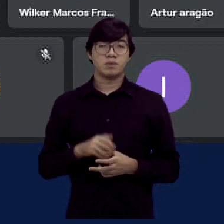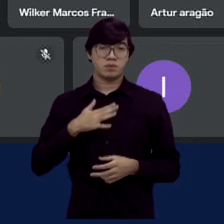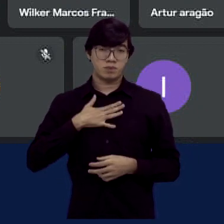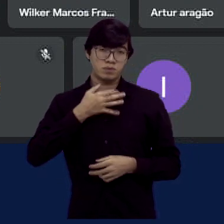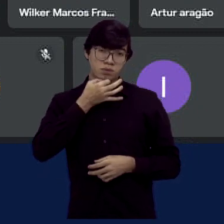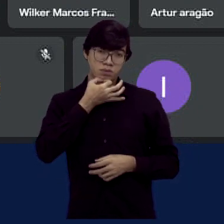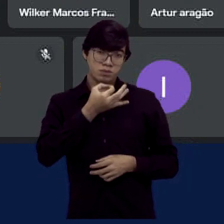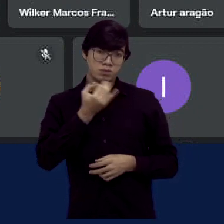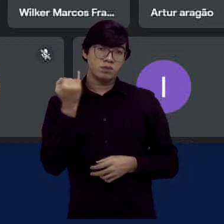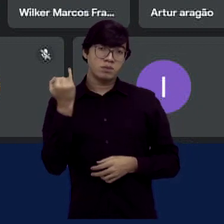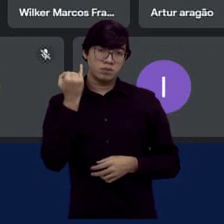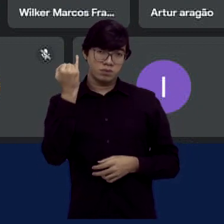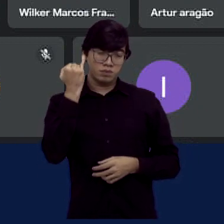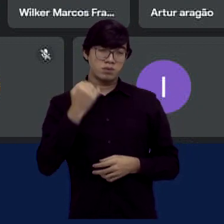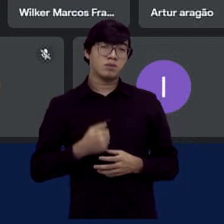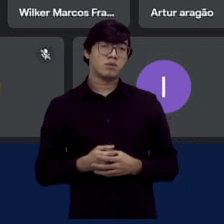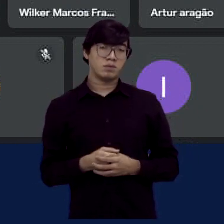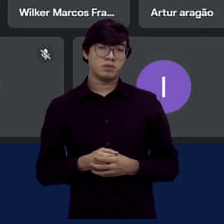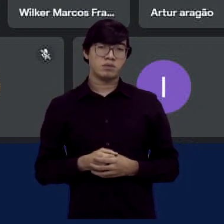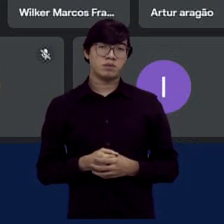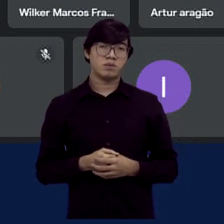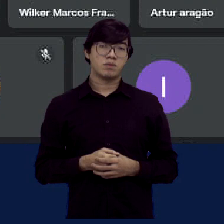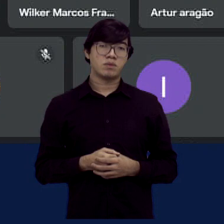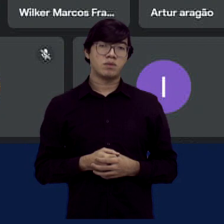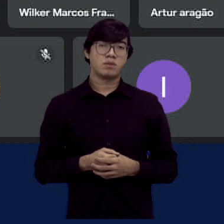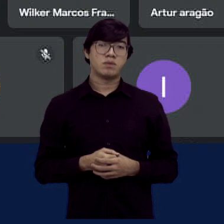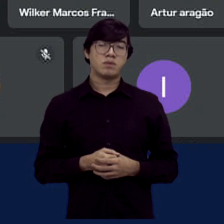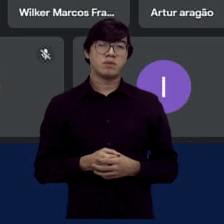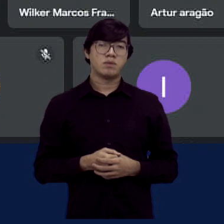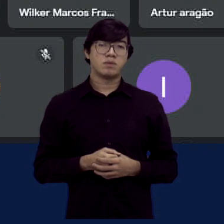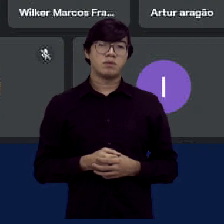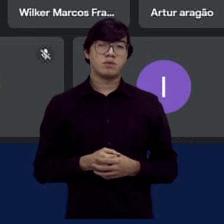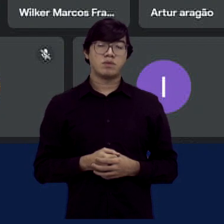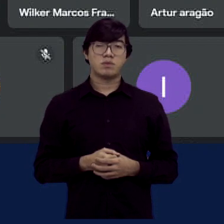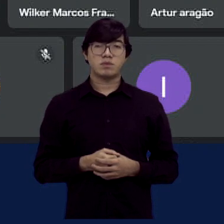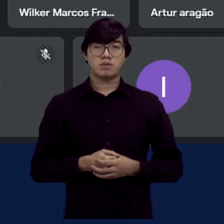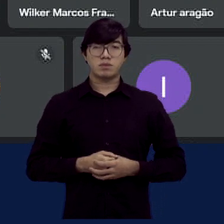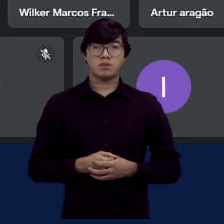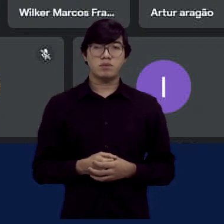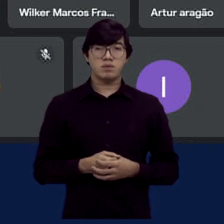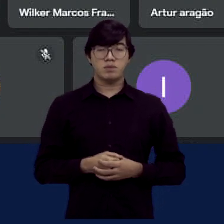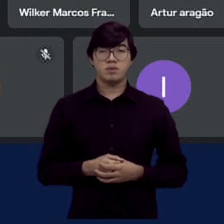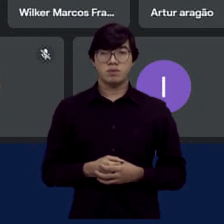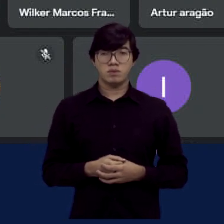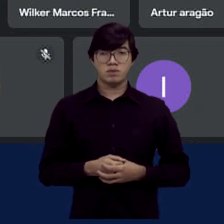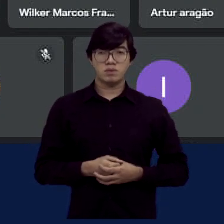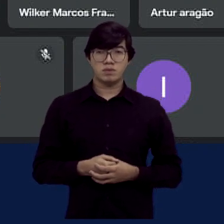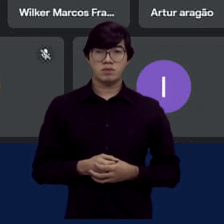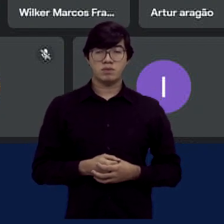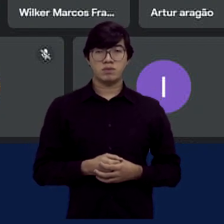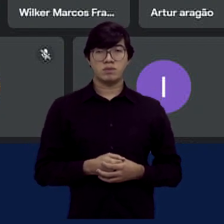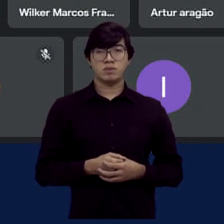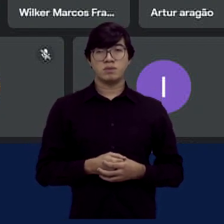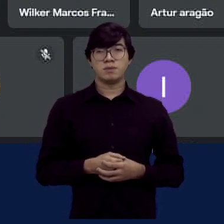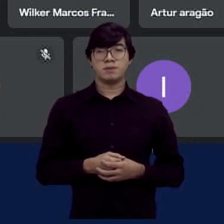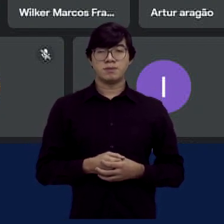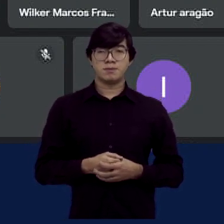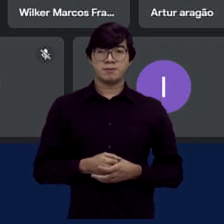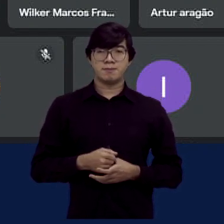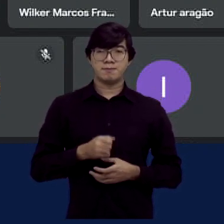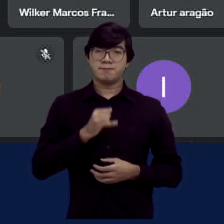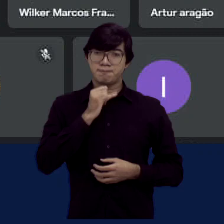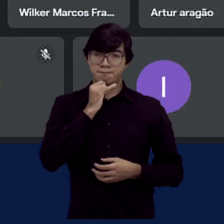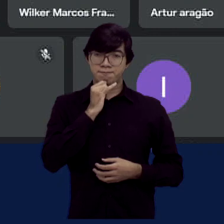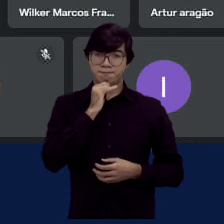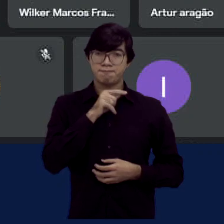a escolha das histórias em quadrinhos como um artifício lúdico. E eu acho que essa não é a melhor saída. Pode